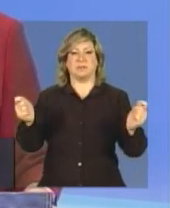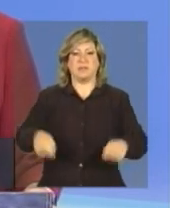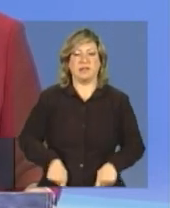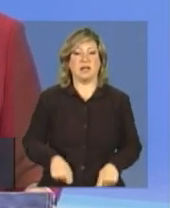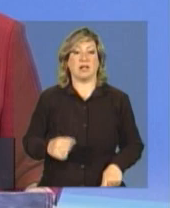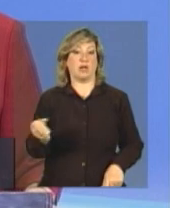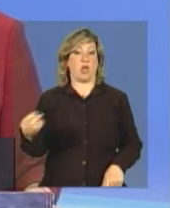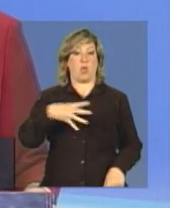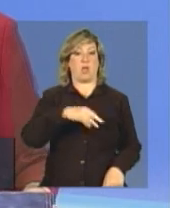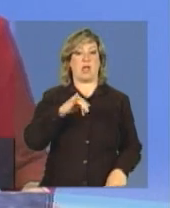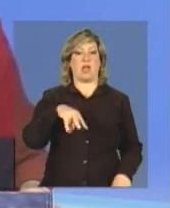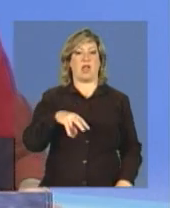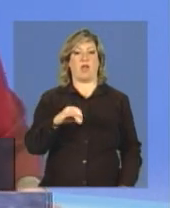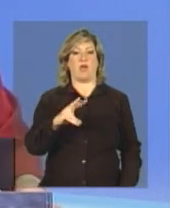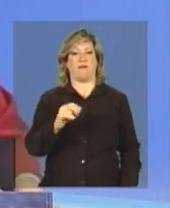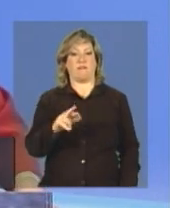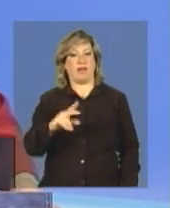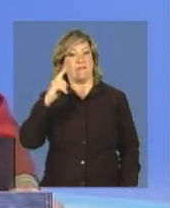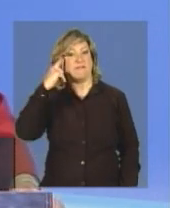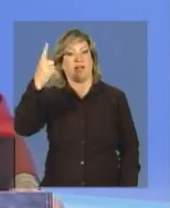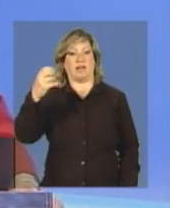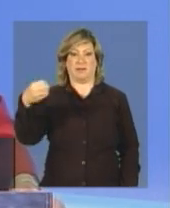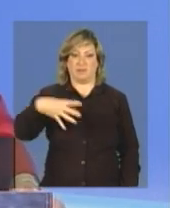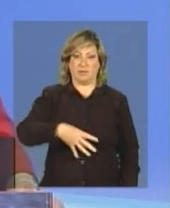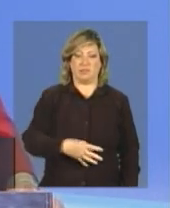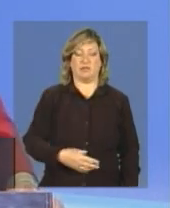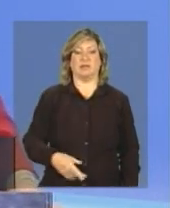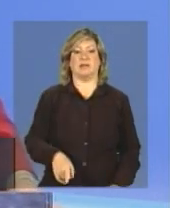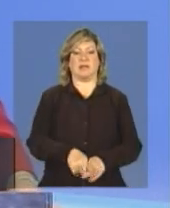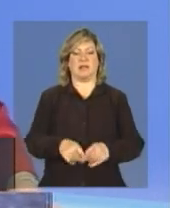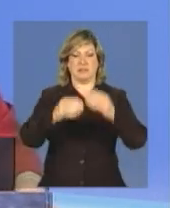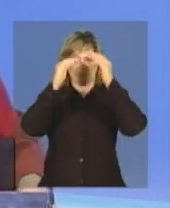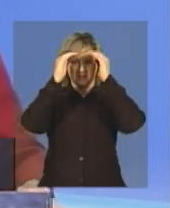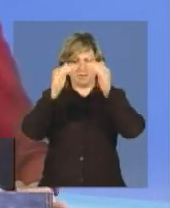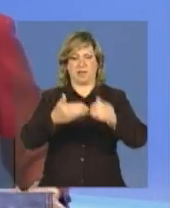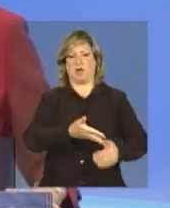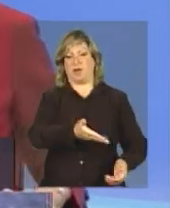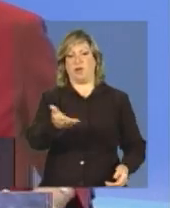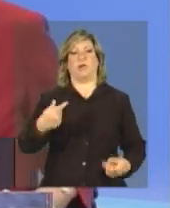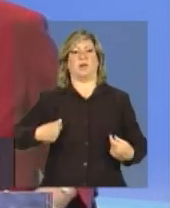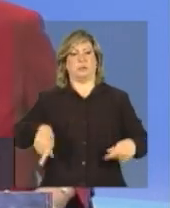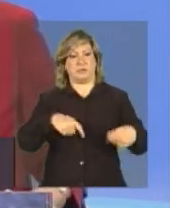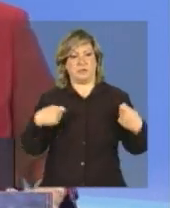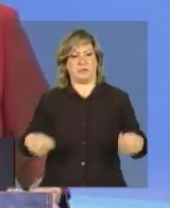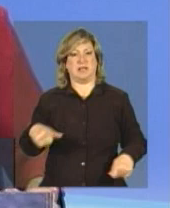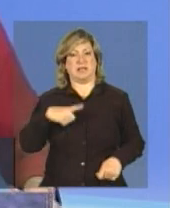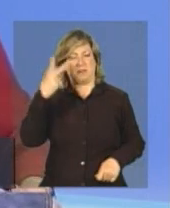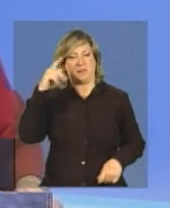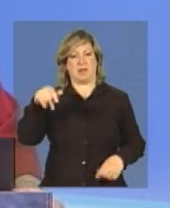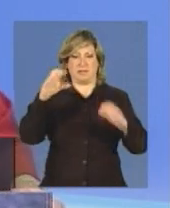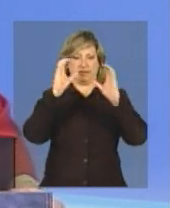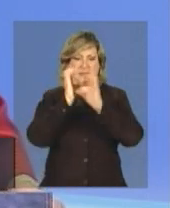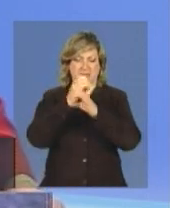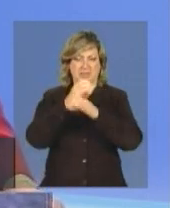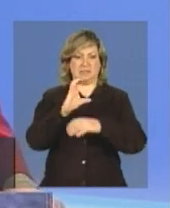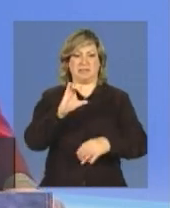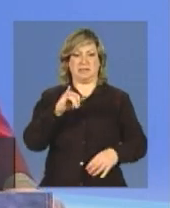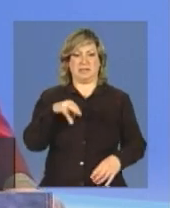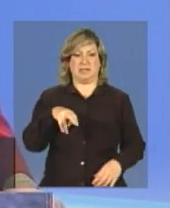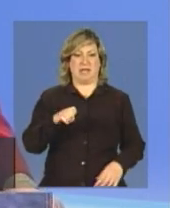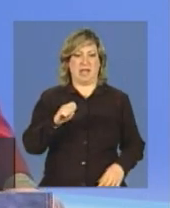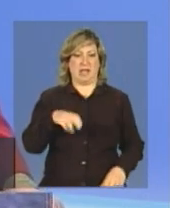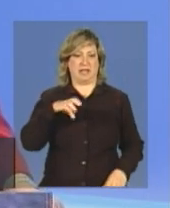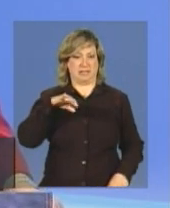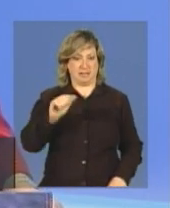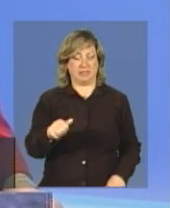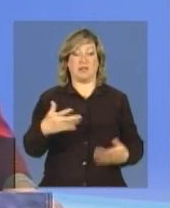capacidade de inovar e o imenso respeito que nós devemos ter pela ciência. Então, o Prêmio